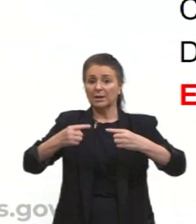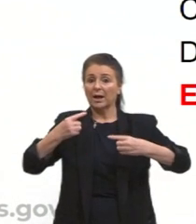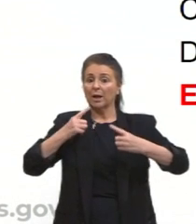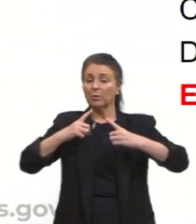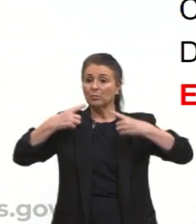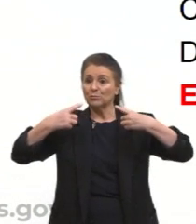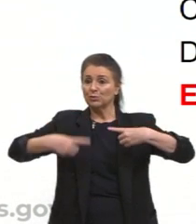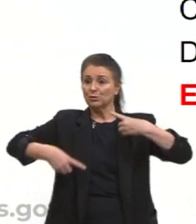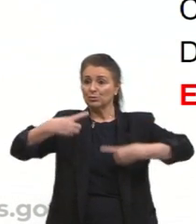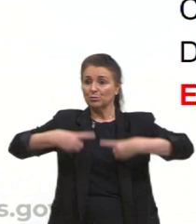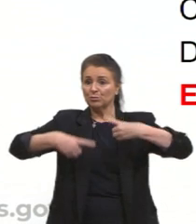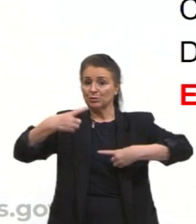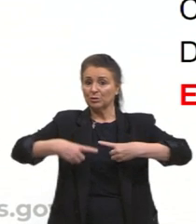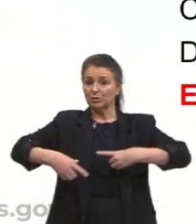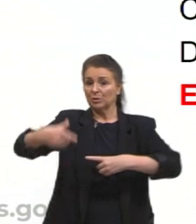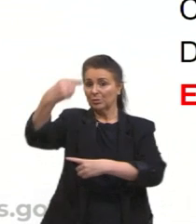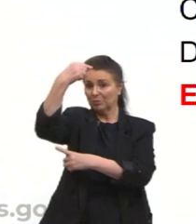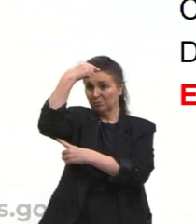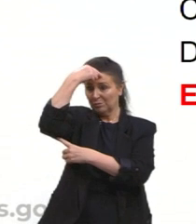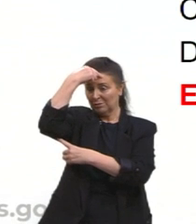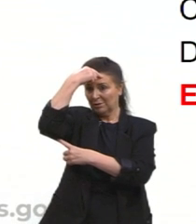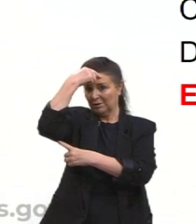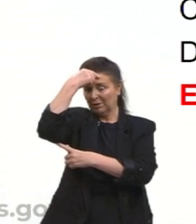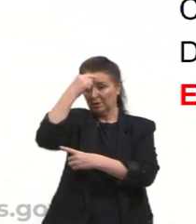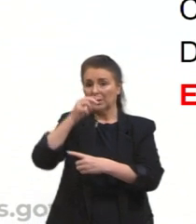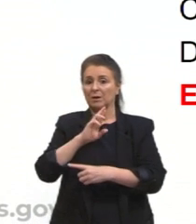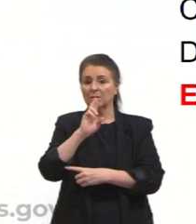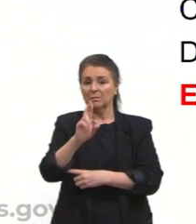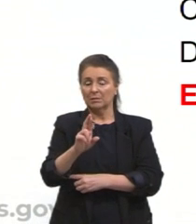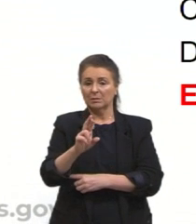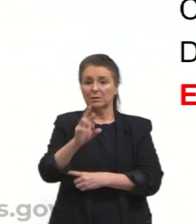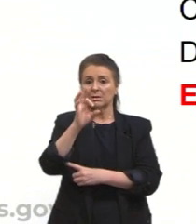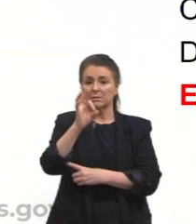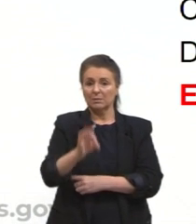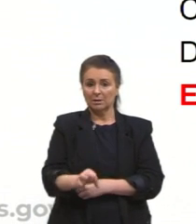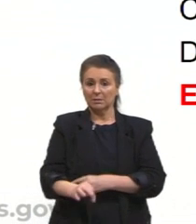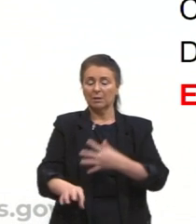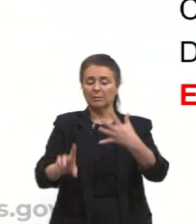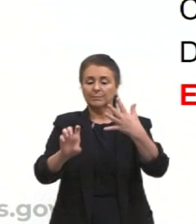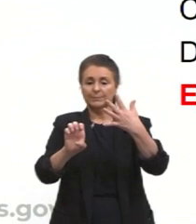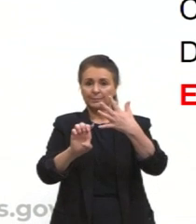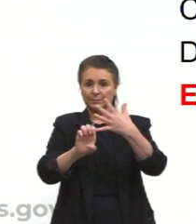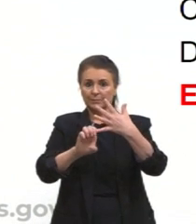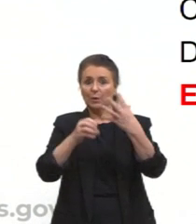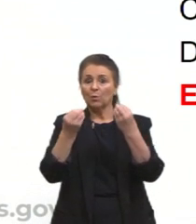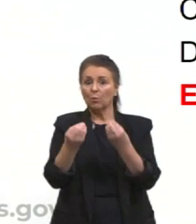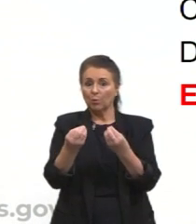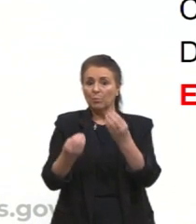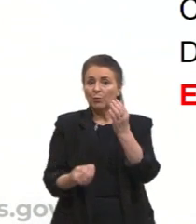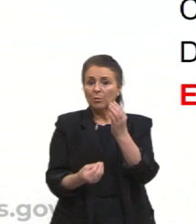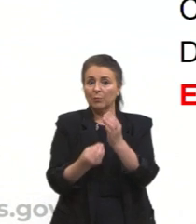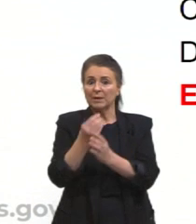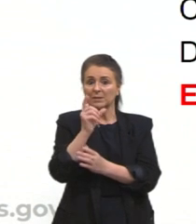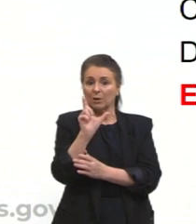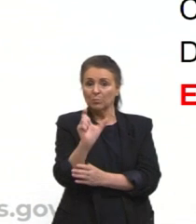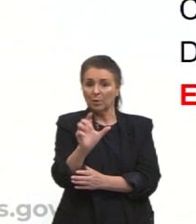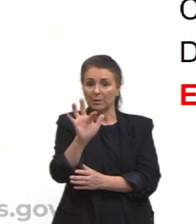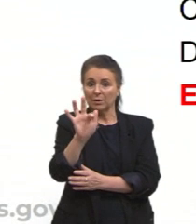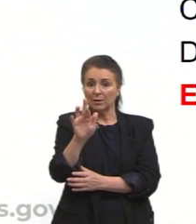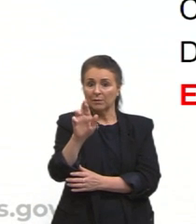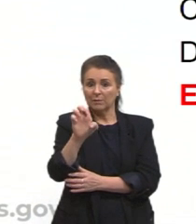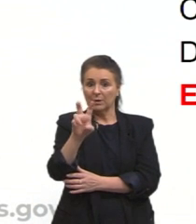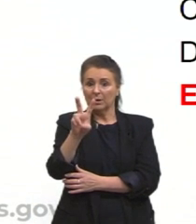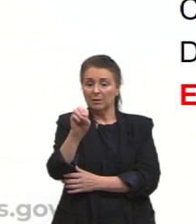que vai ser a letra e o primeiro texto discute né Como surge o nome do frevo e o segundo faz essa conscientização